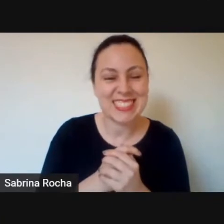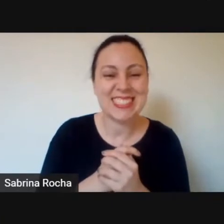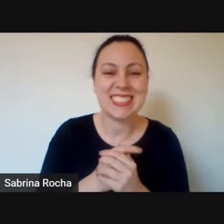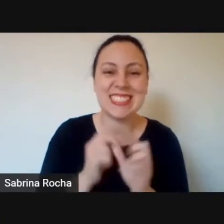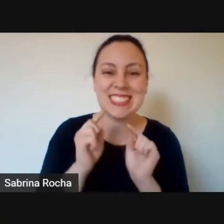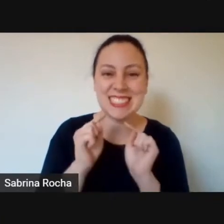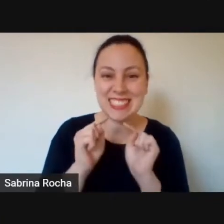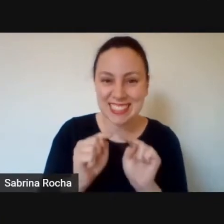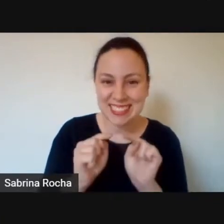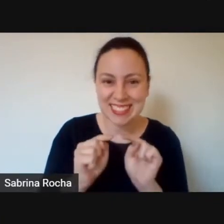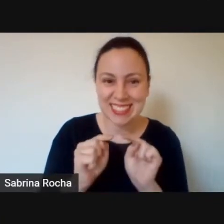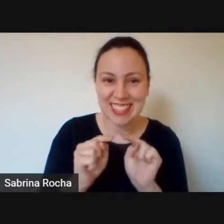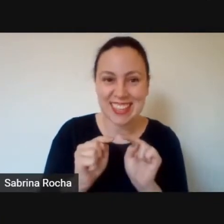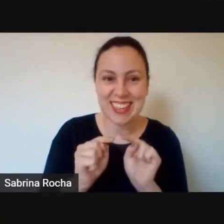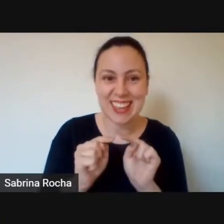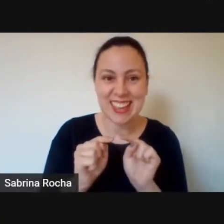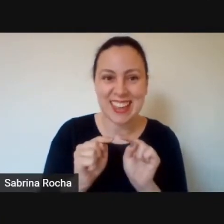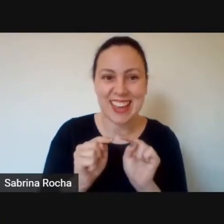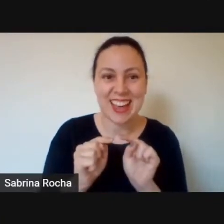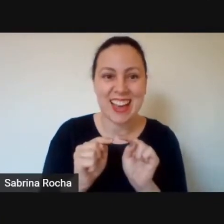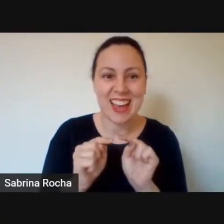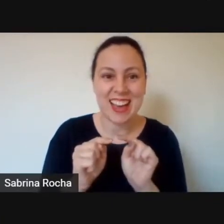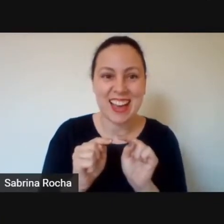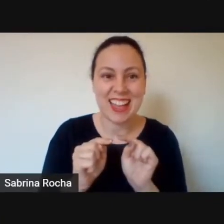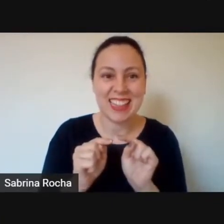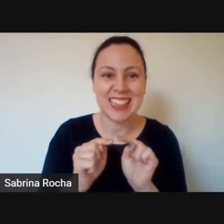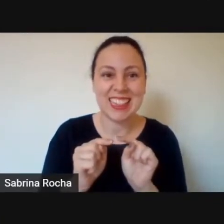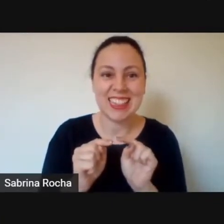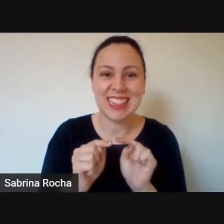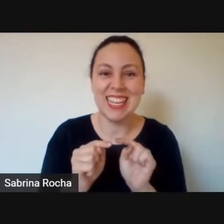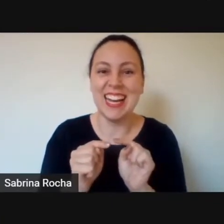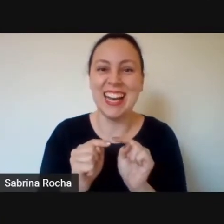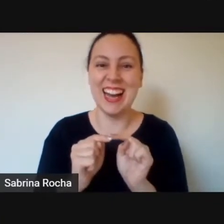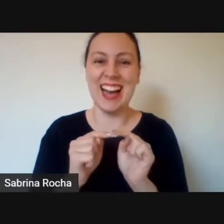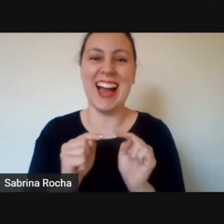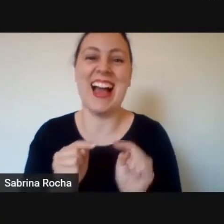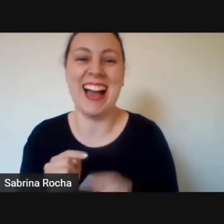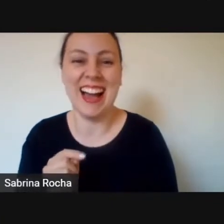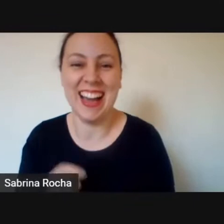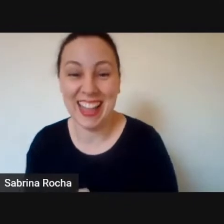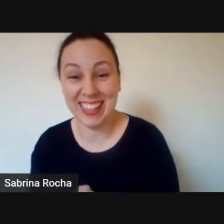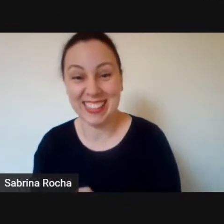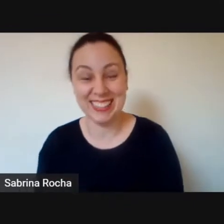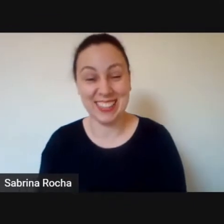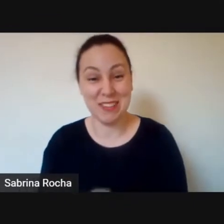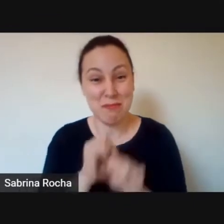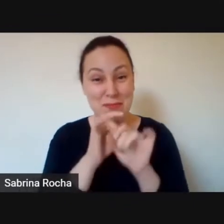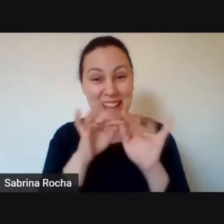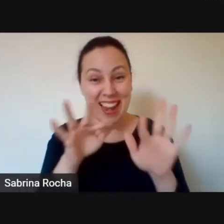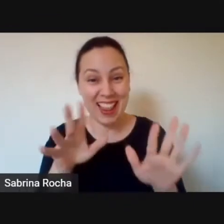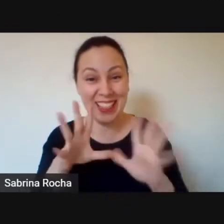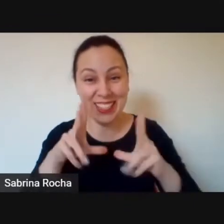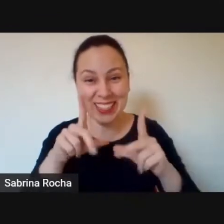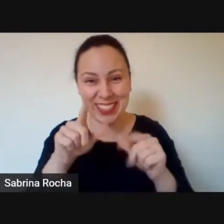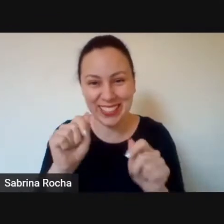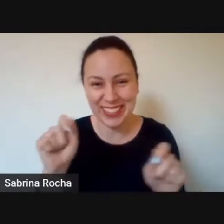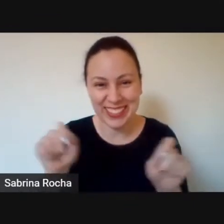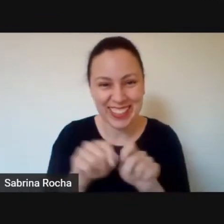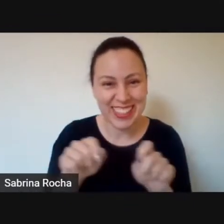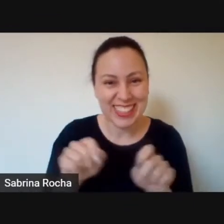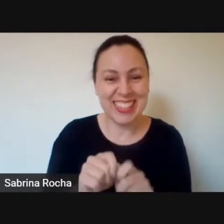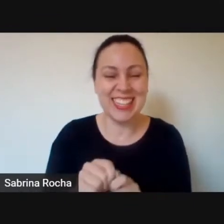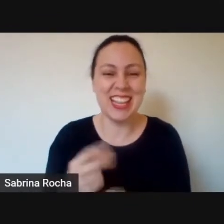aquilo que corremos o risco de viralizar aqui agora, Sabrina. Tudo que a gente disser pode ser usado contra